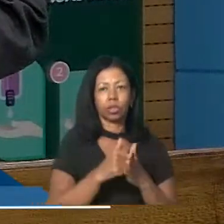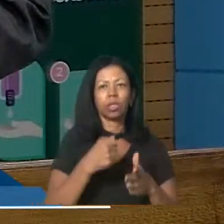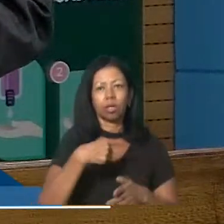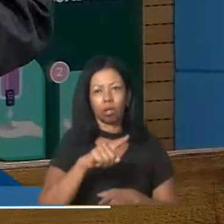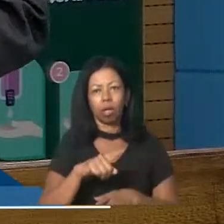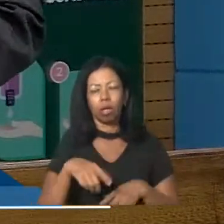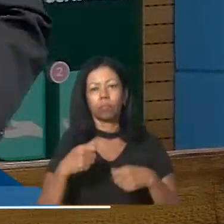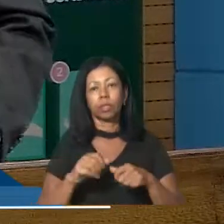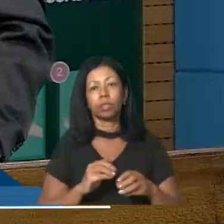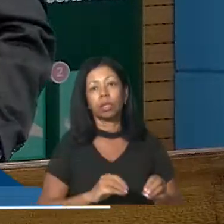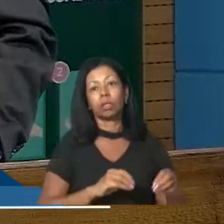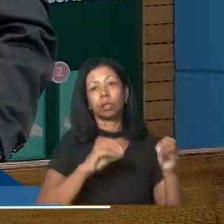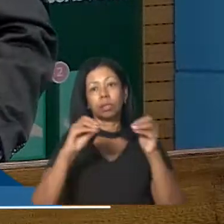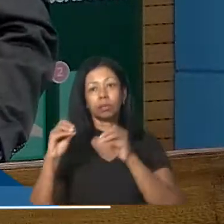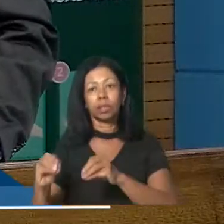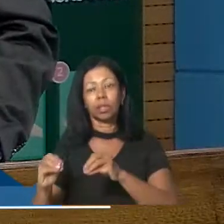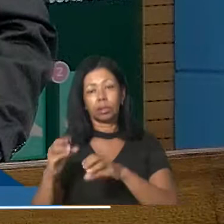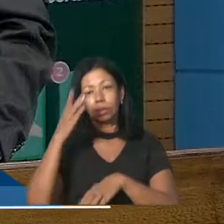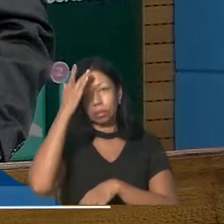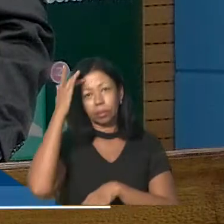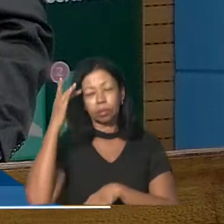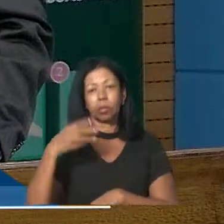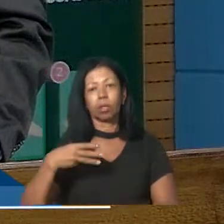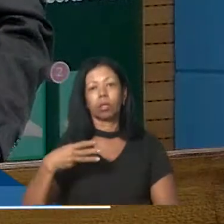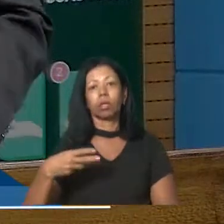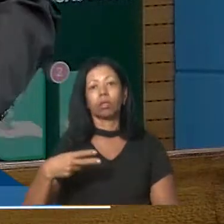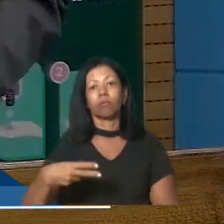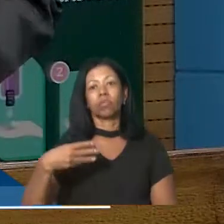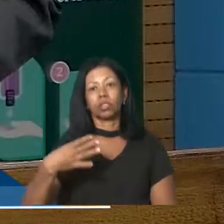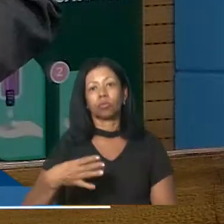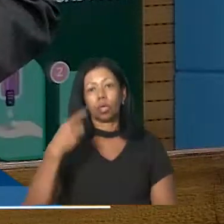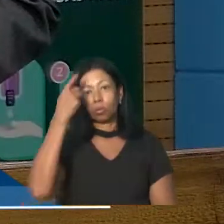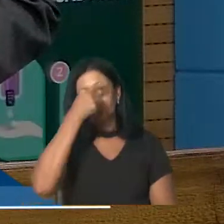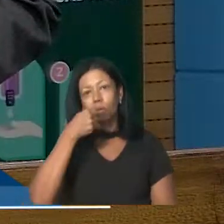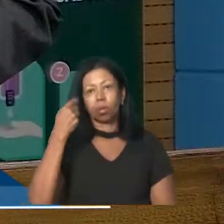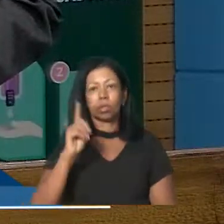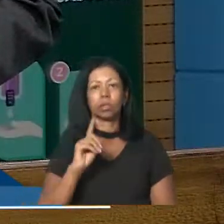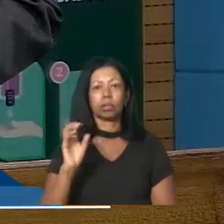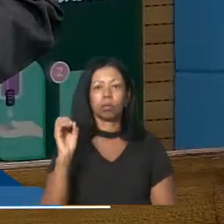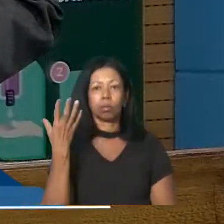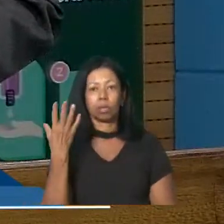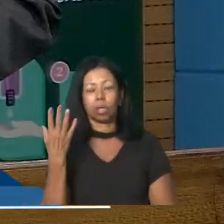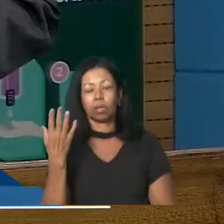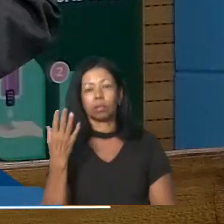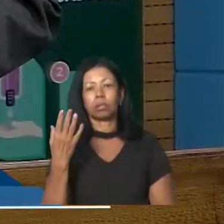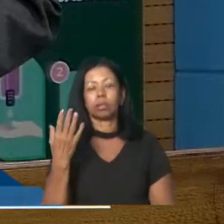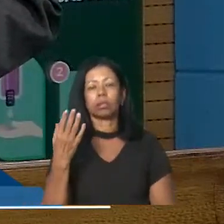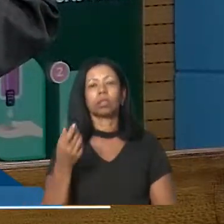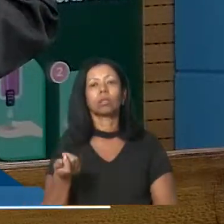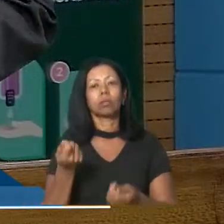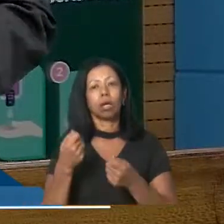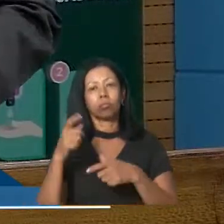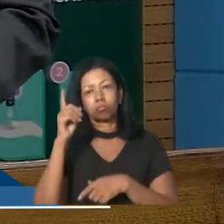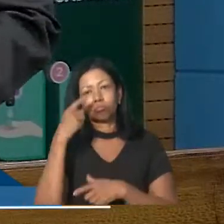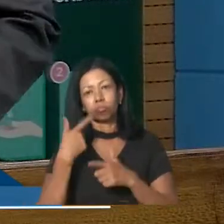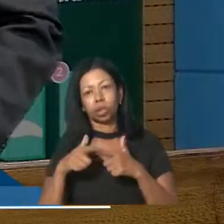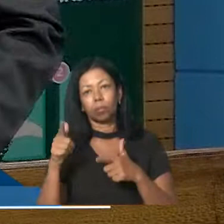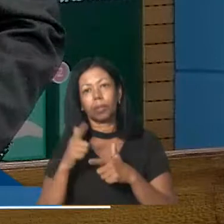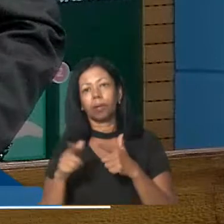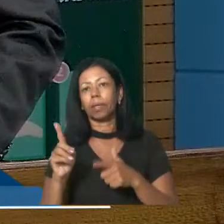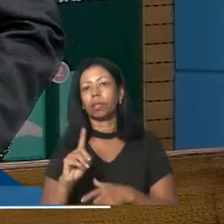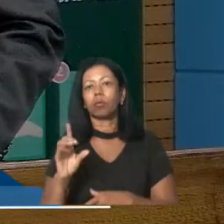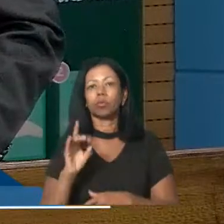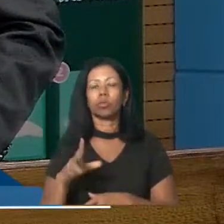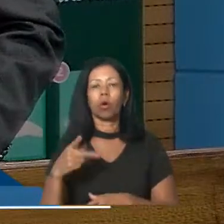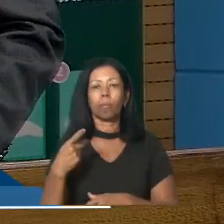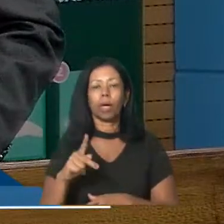da transferência desse paciente em 24 horas, e isso não acontece, causa um transtorno não só